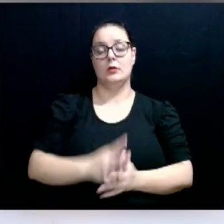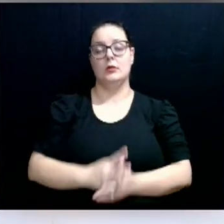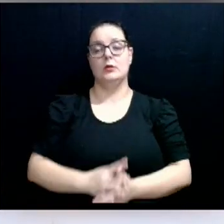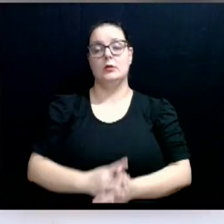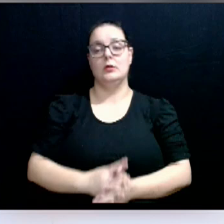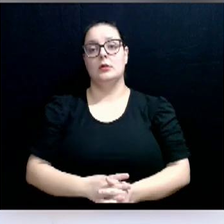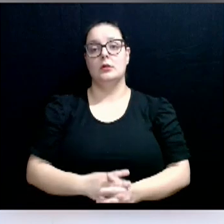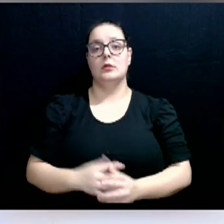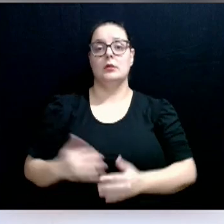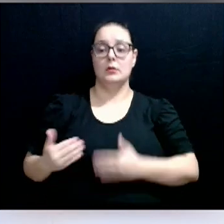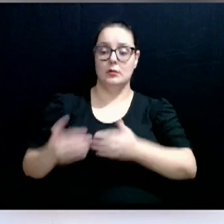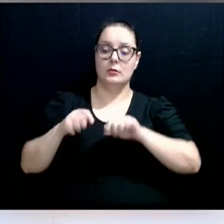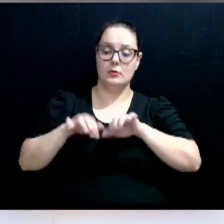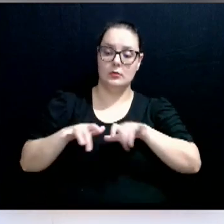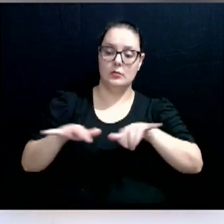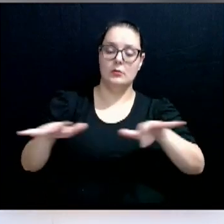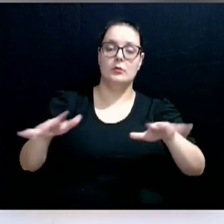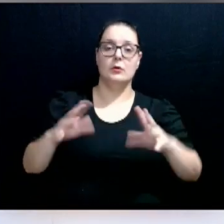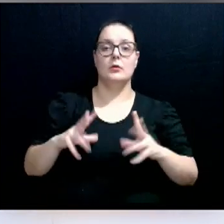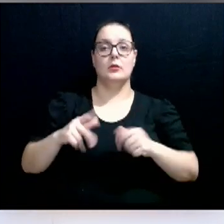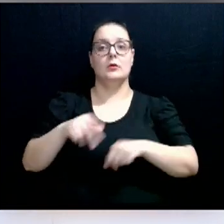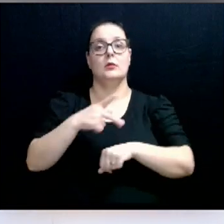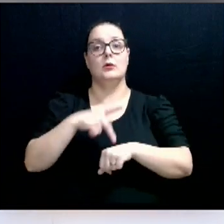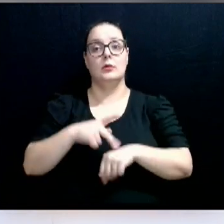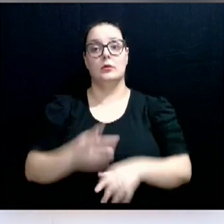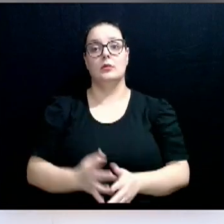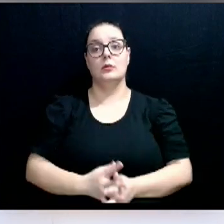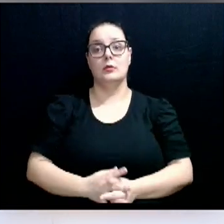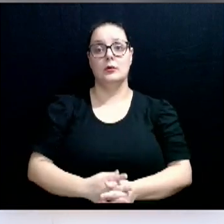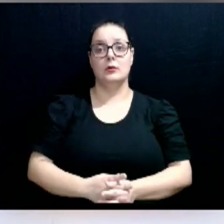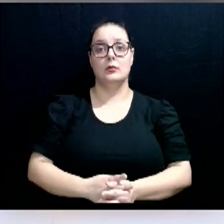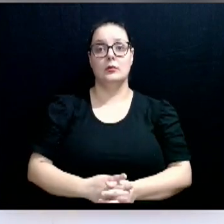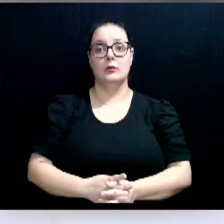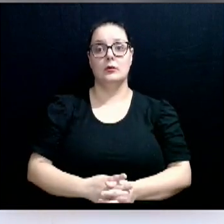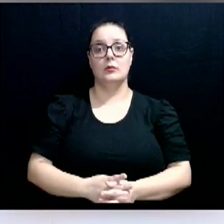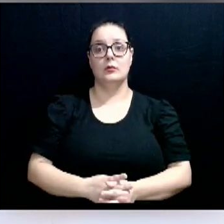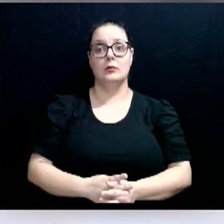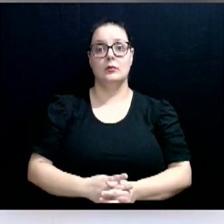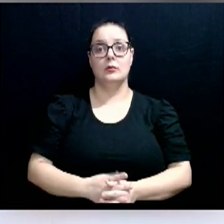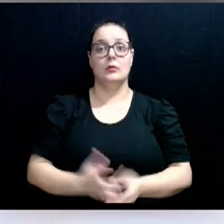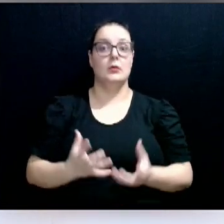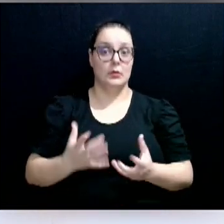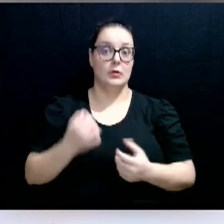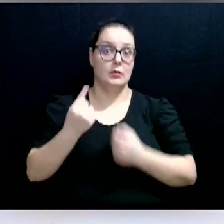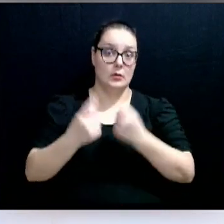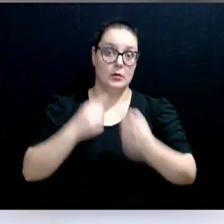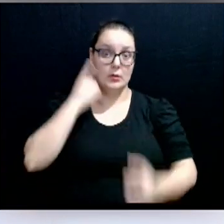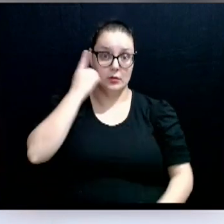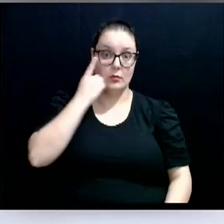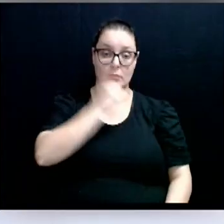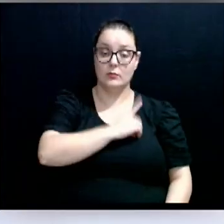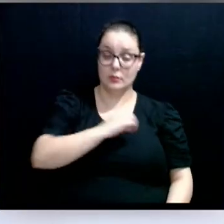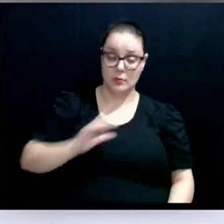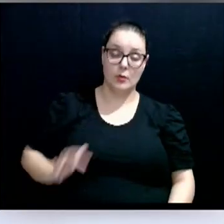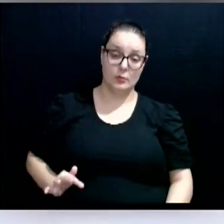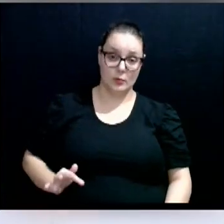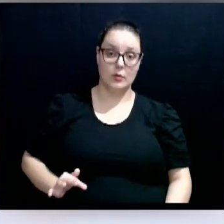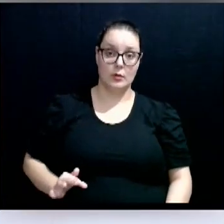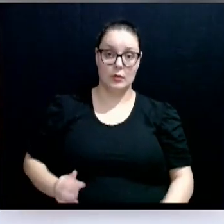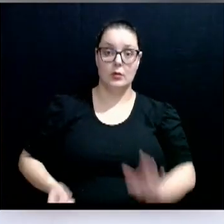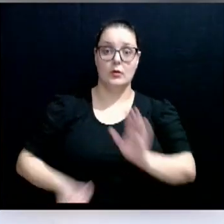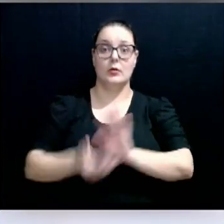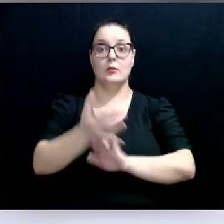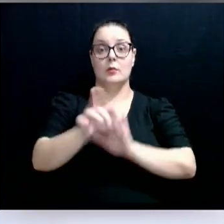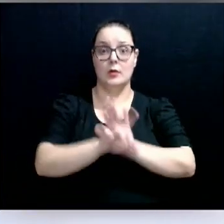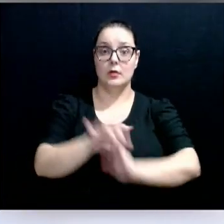percorrendo todo o país e eu quero que algum deputado federal crie uma lei federal para que isso